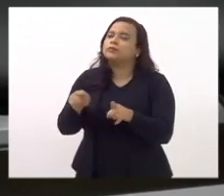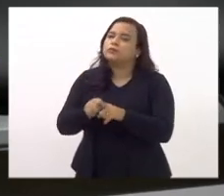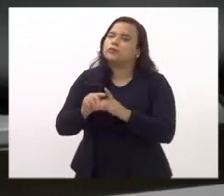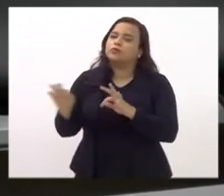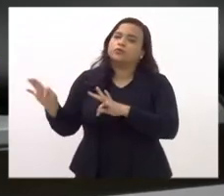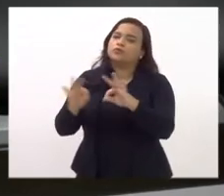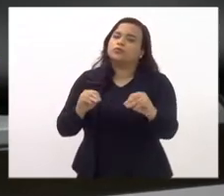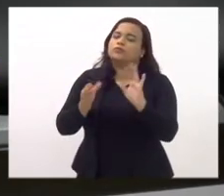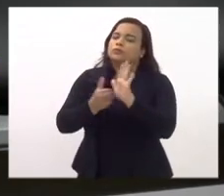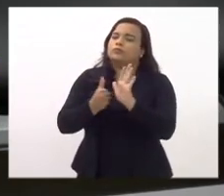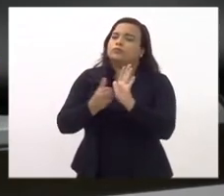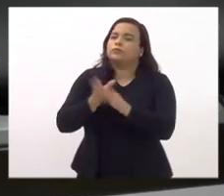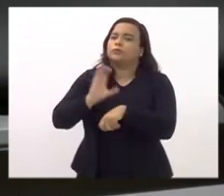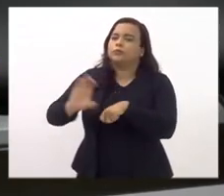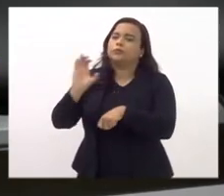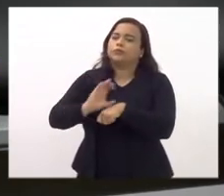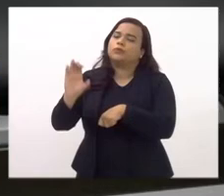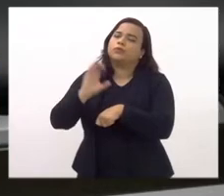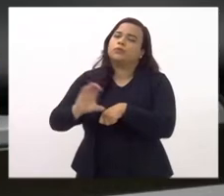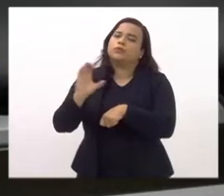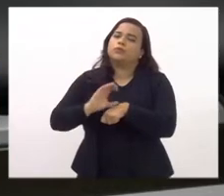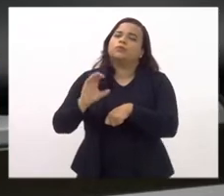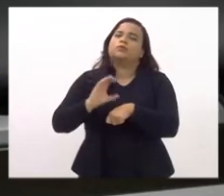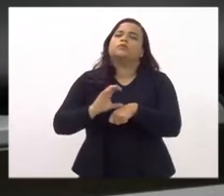curso subsequente, né? E